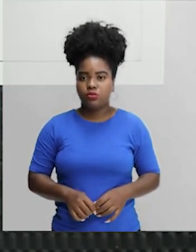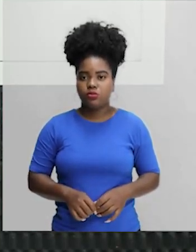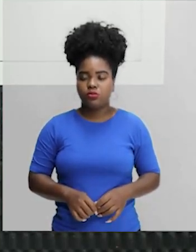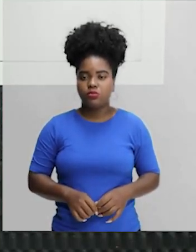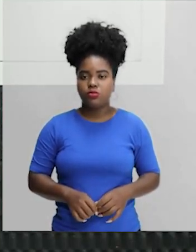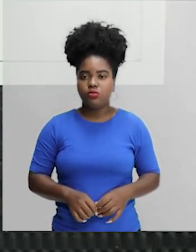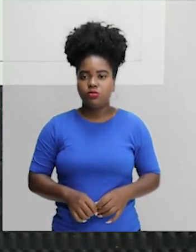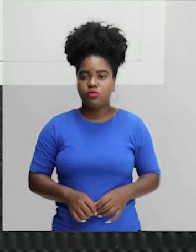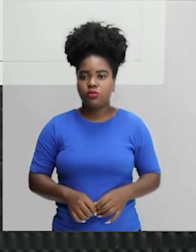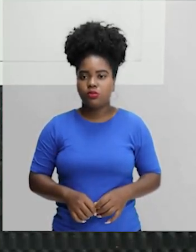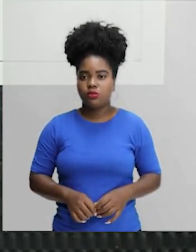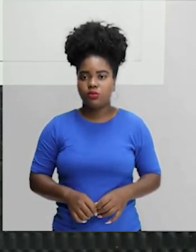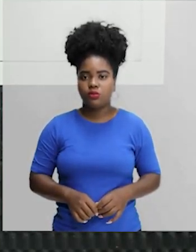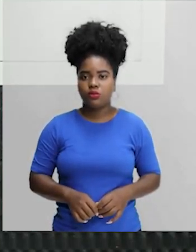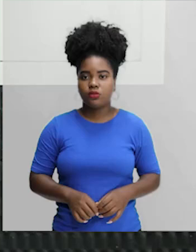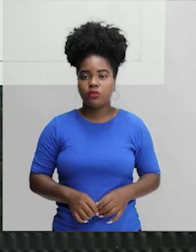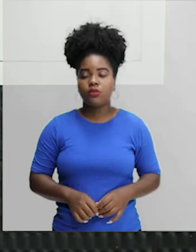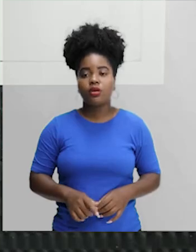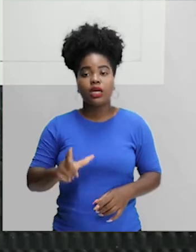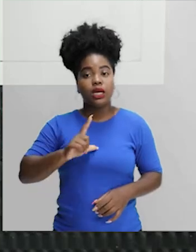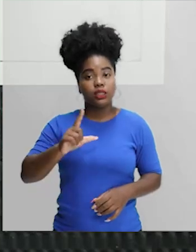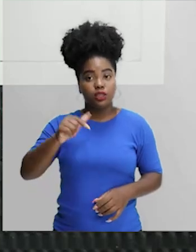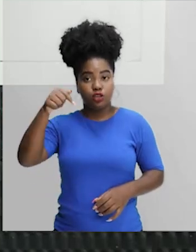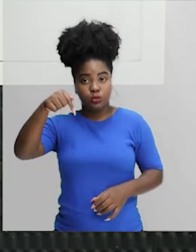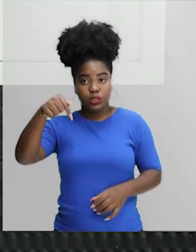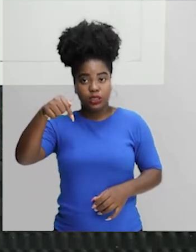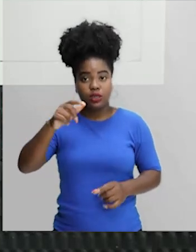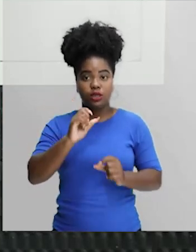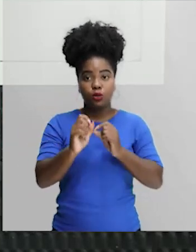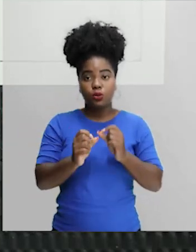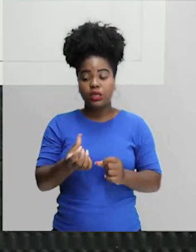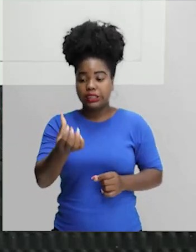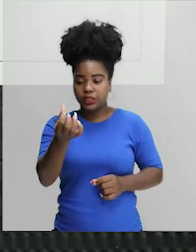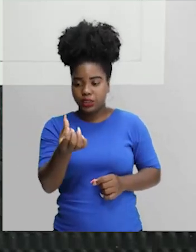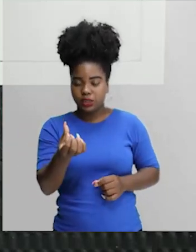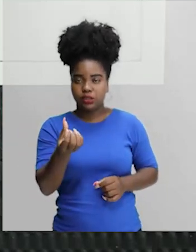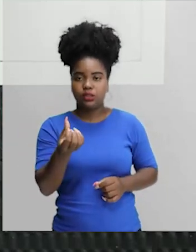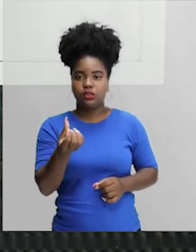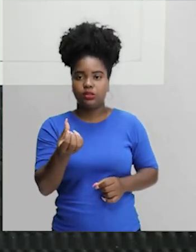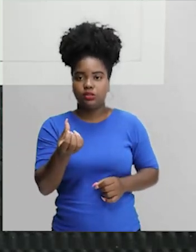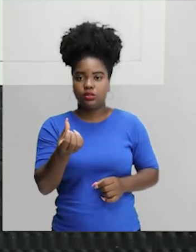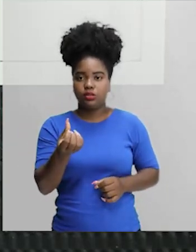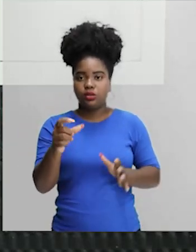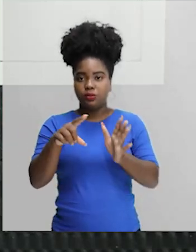a minha raiz. Os coeficientes vai ser 6 menos 2,